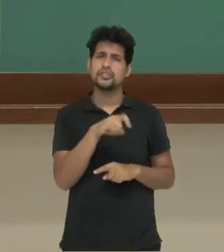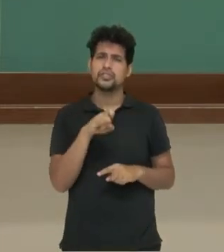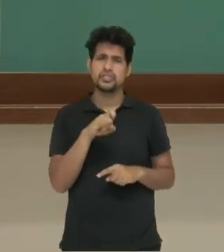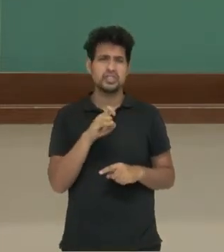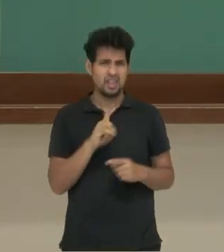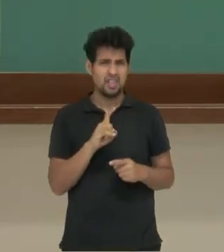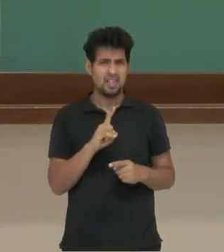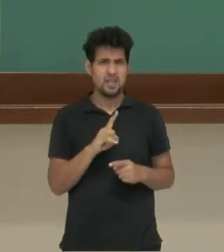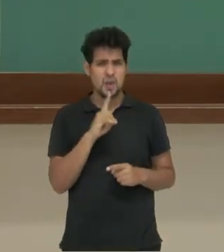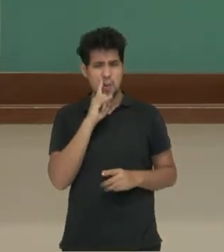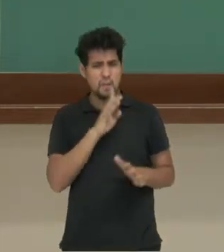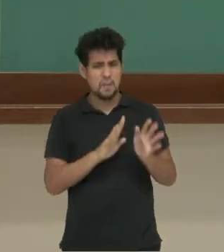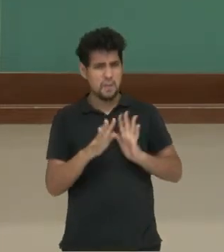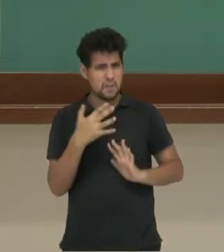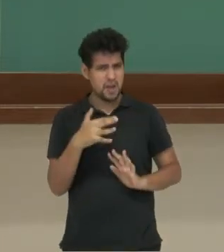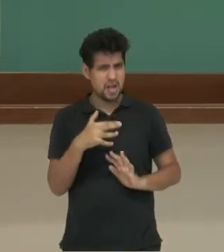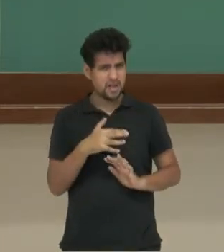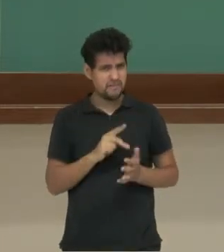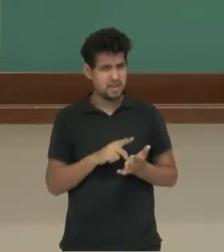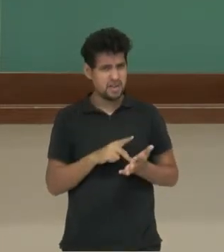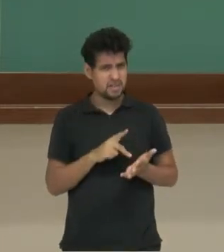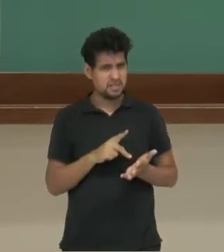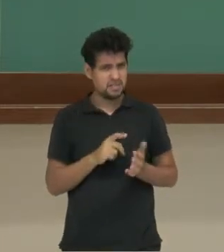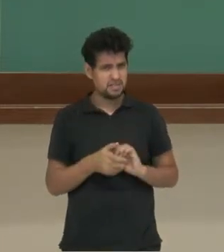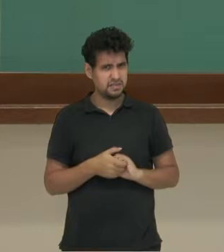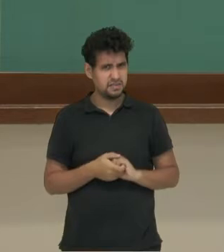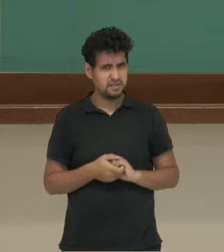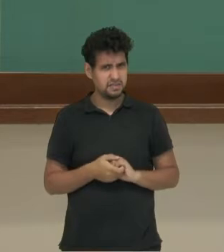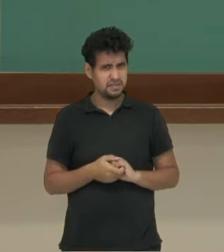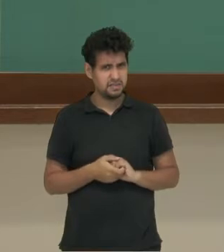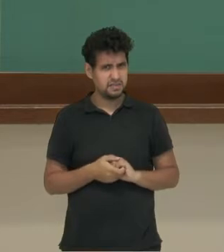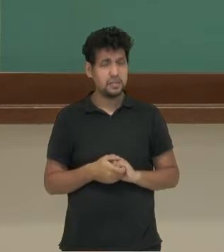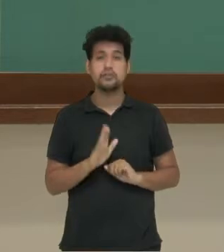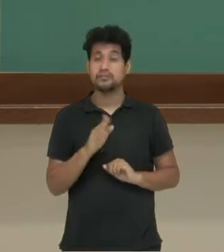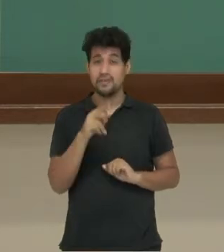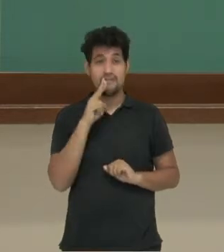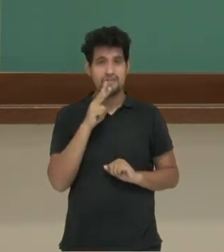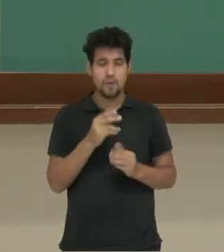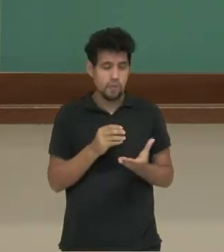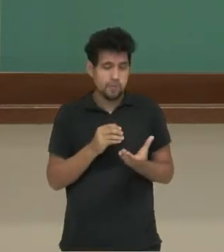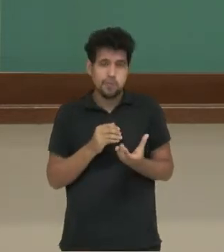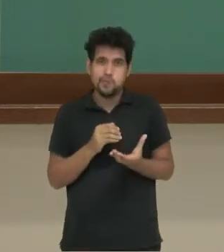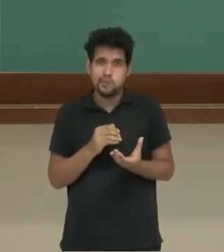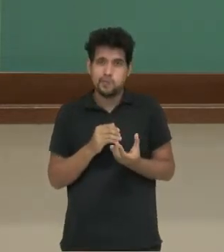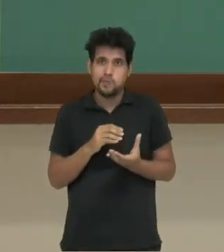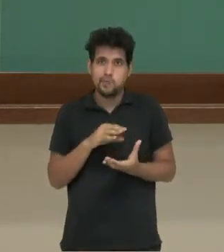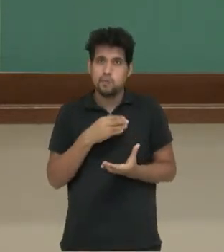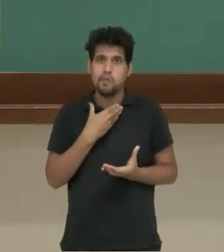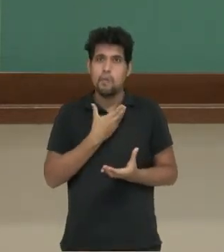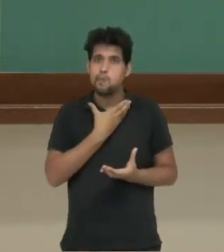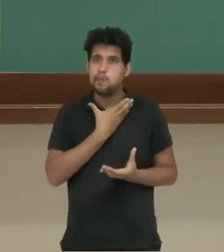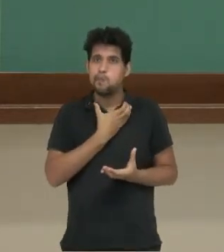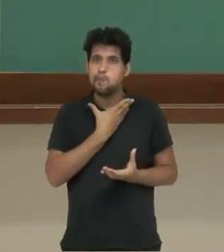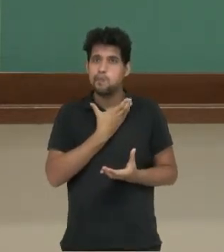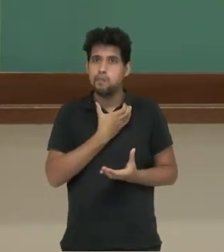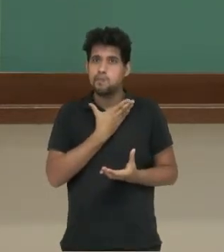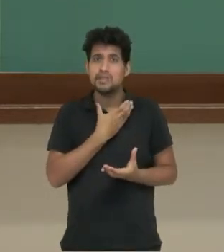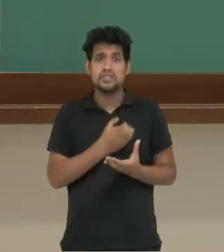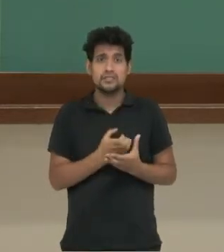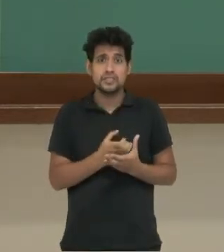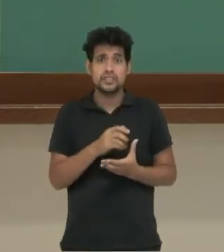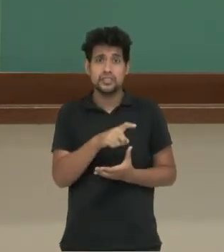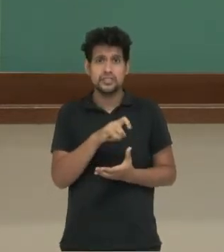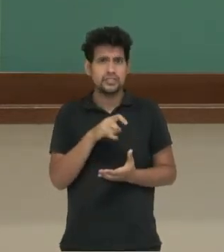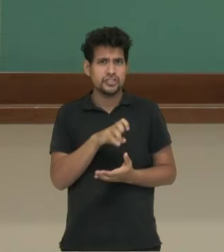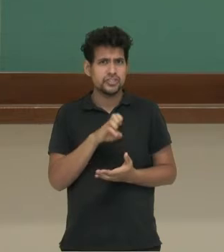realmente venenosa? Será? Eu já peguei um sapo na mão e eu vou contar pra você. Ele fez xixi na minha